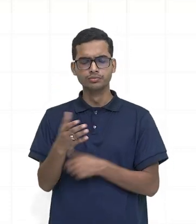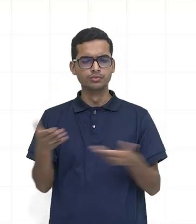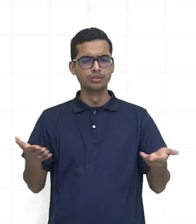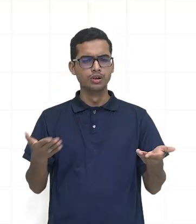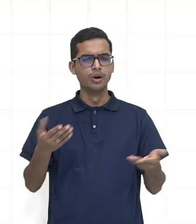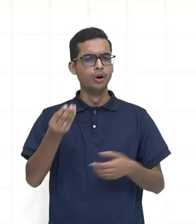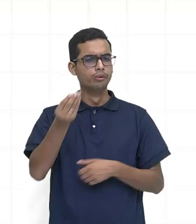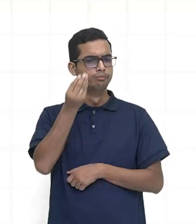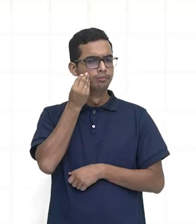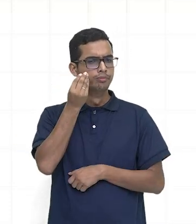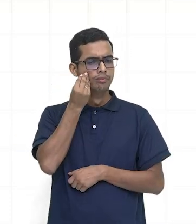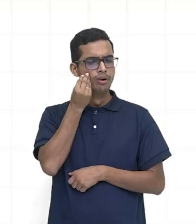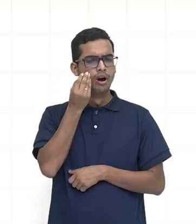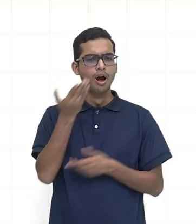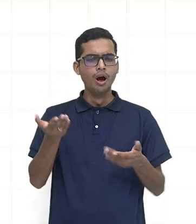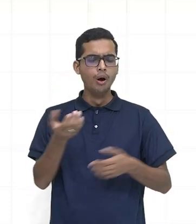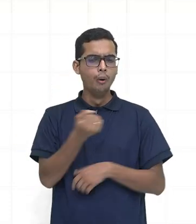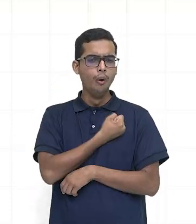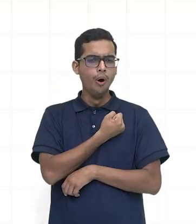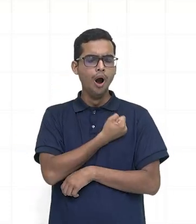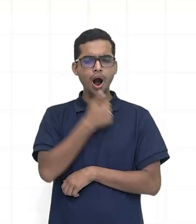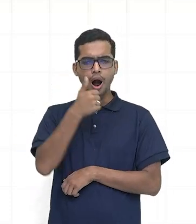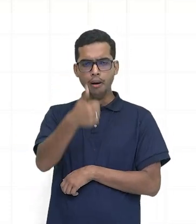Então, vamos tentar dividir por 11.